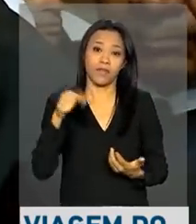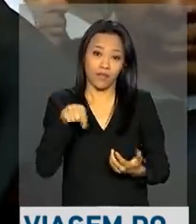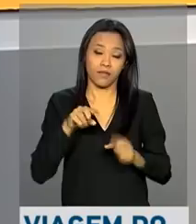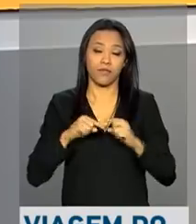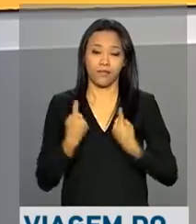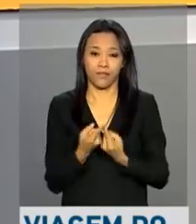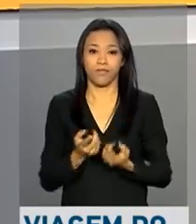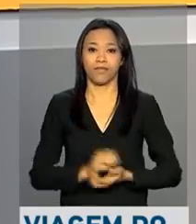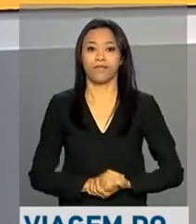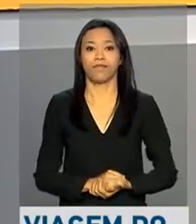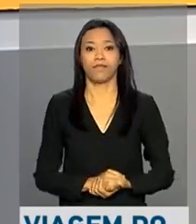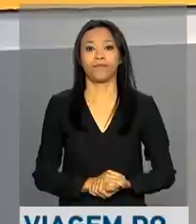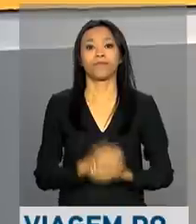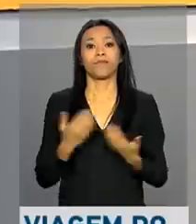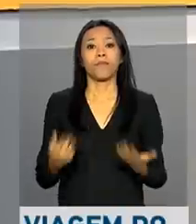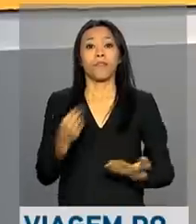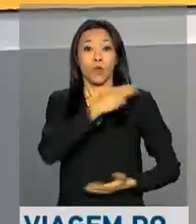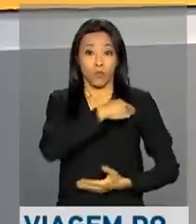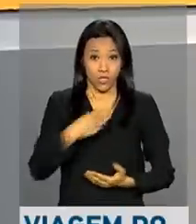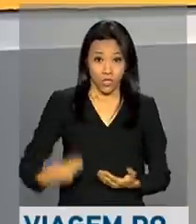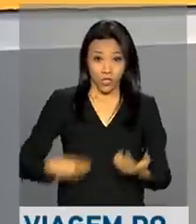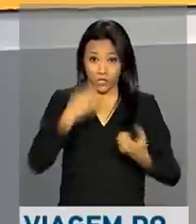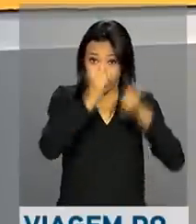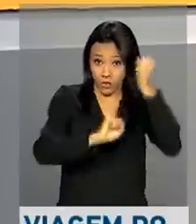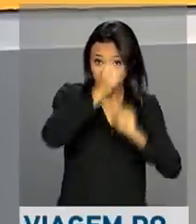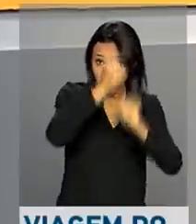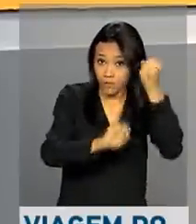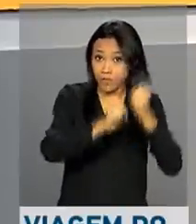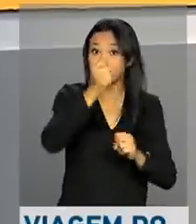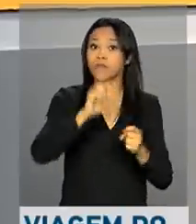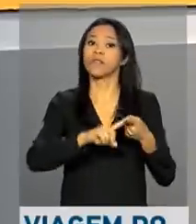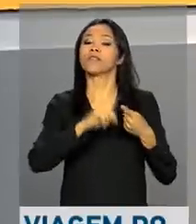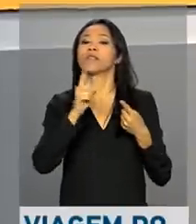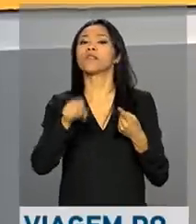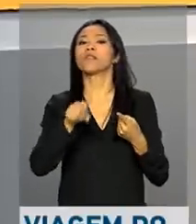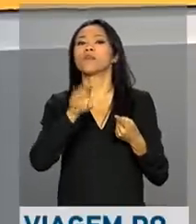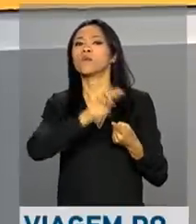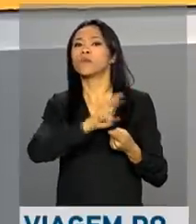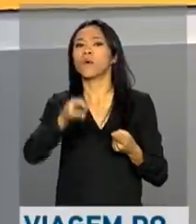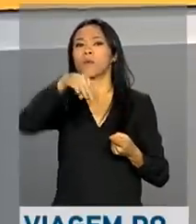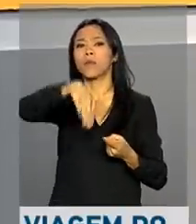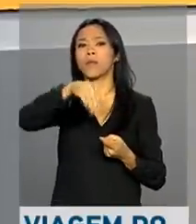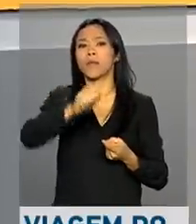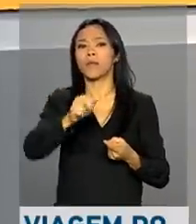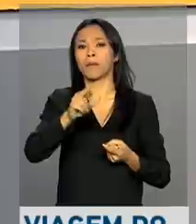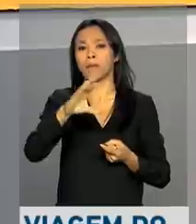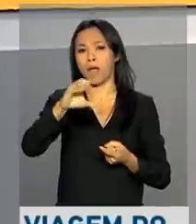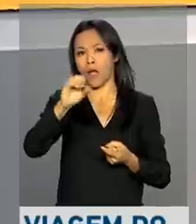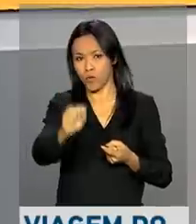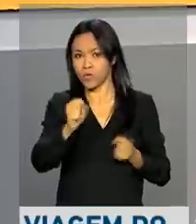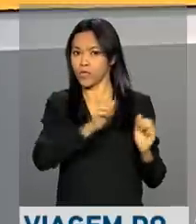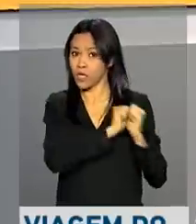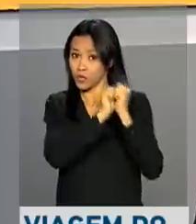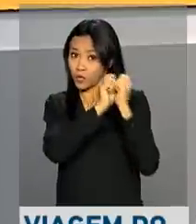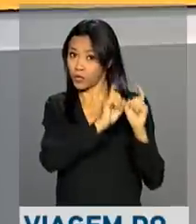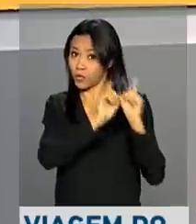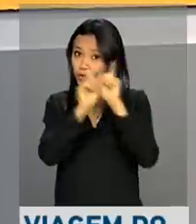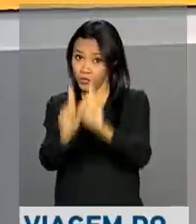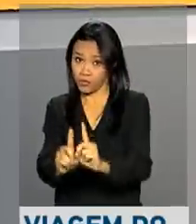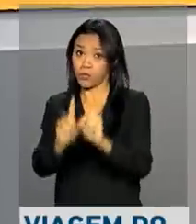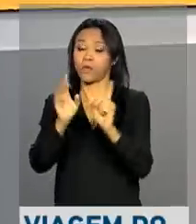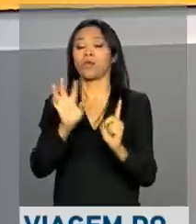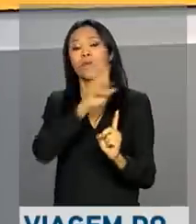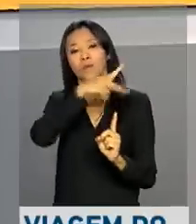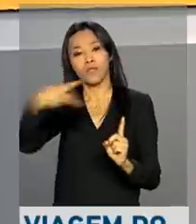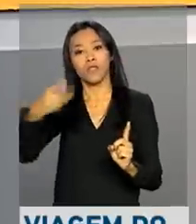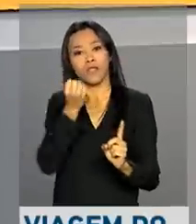reunião. O ministro da Indústria, Comércio Exterior e Serviços, Marcos Pereira, que acompanha o presidente na viagem, também falou